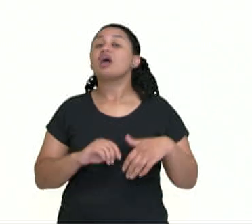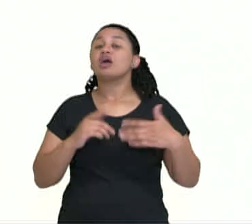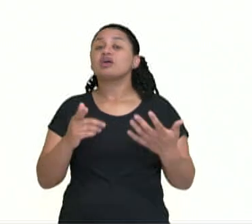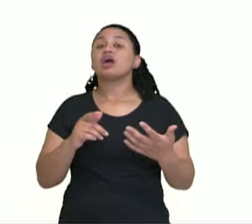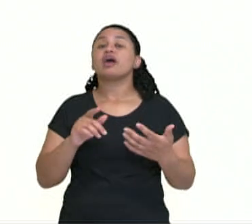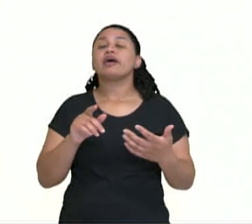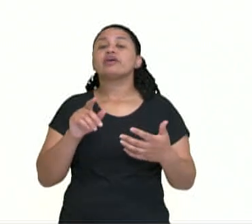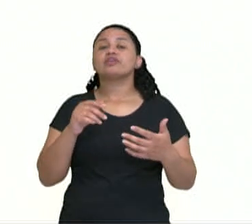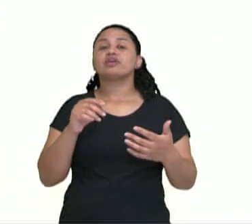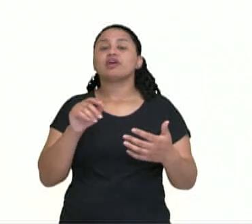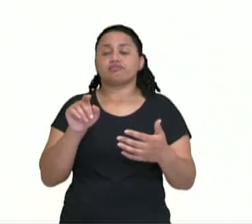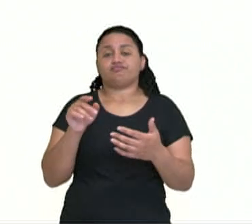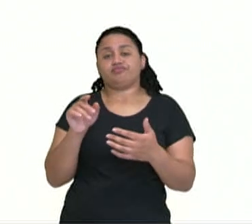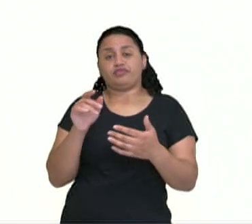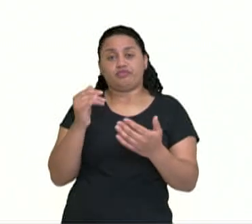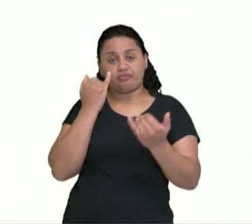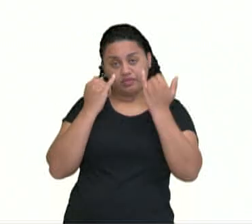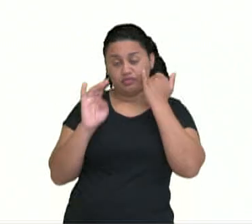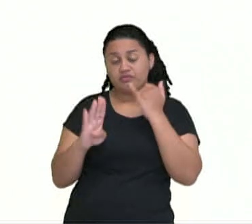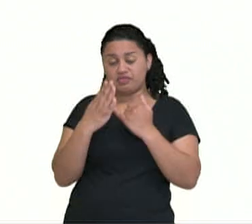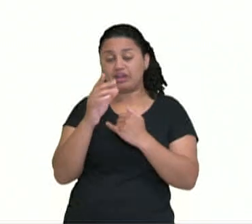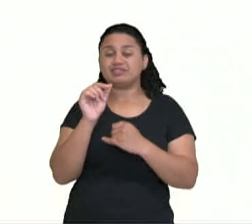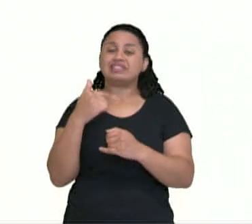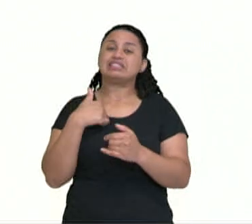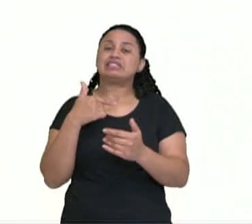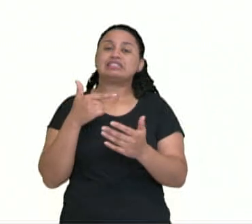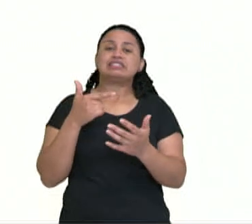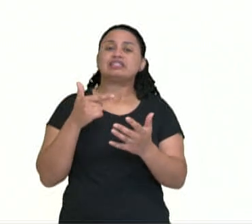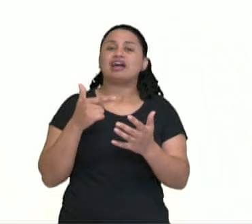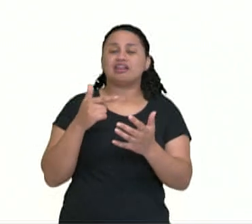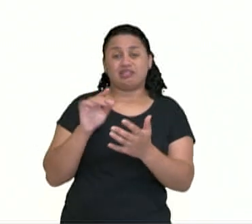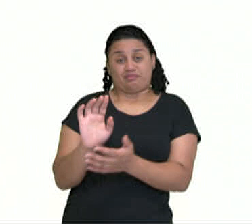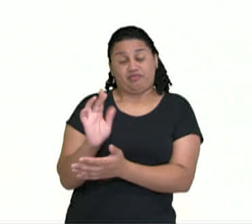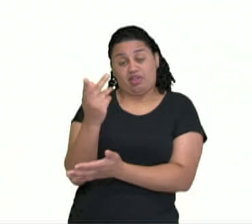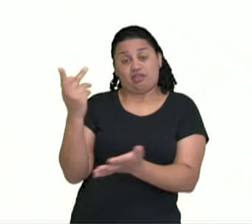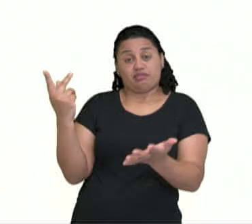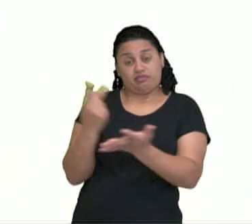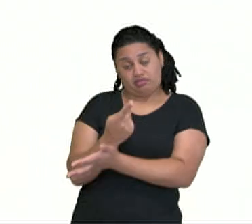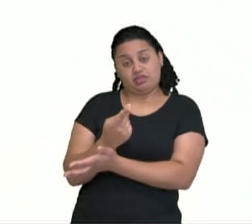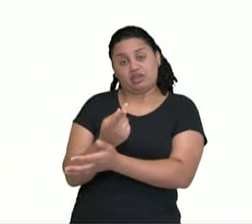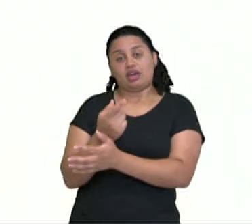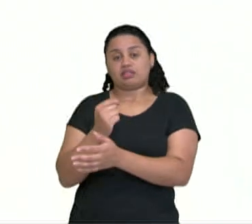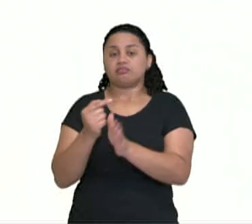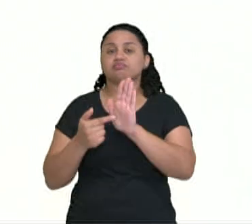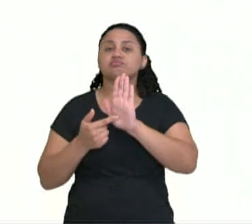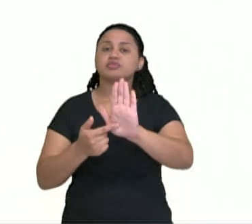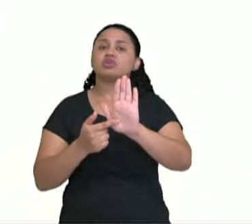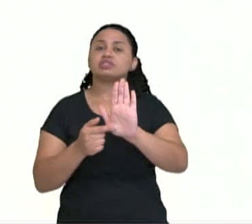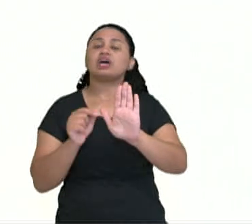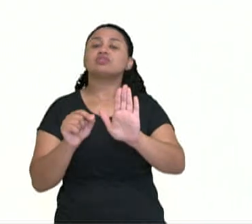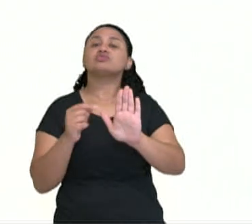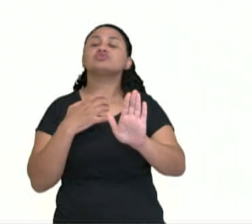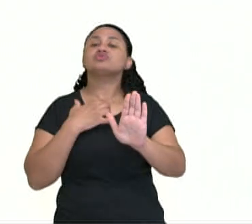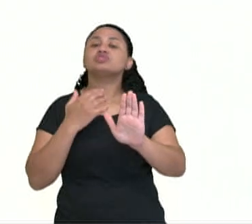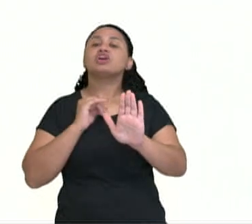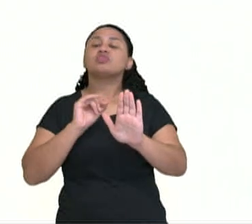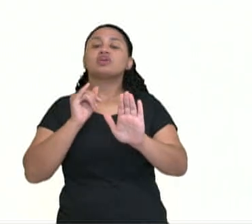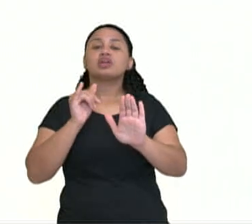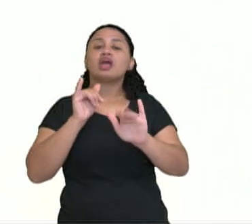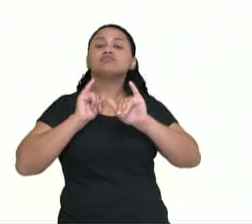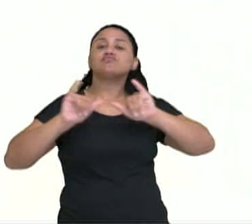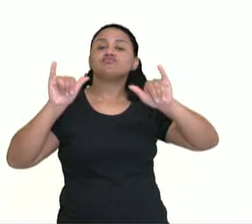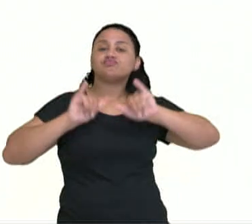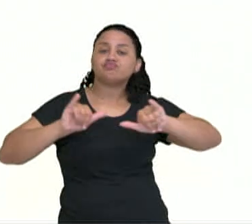notícia falsa, uma notícia enganosa que está sendo apresentada em forma de uma notícia.